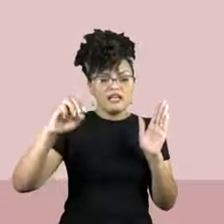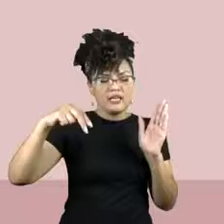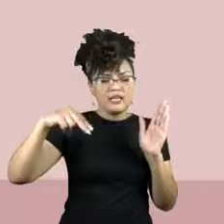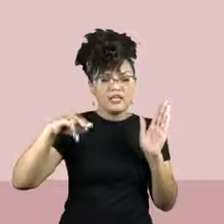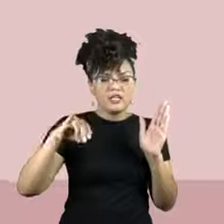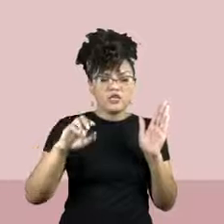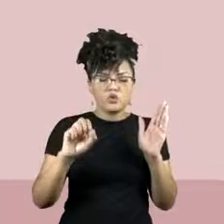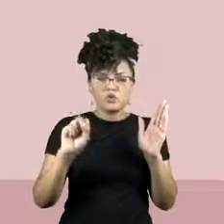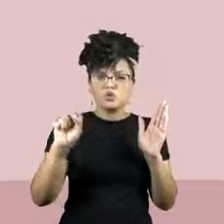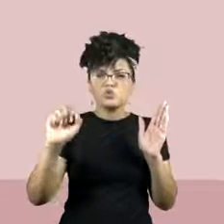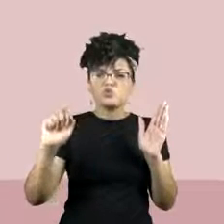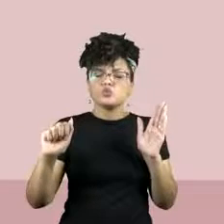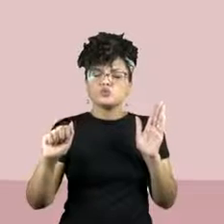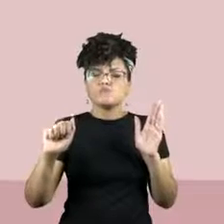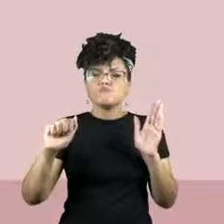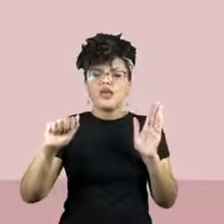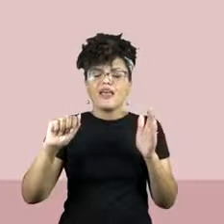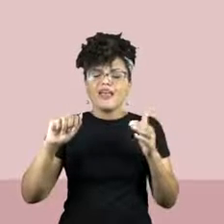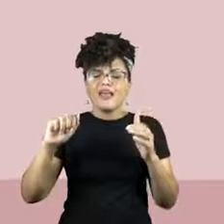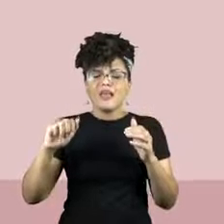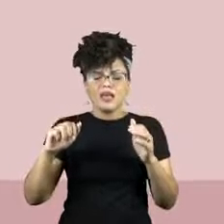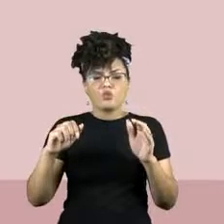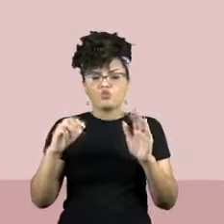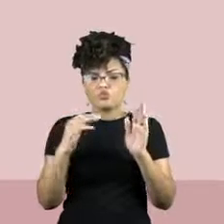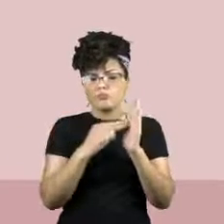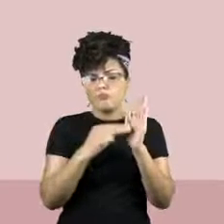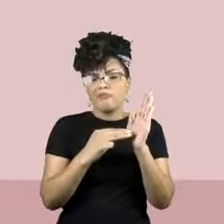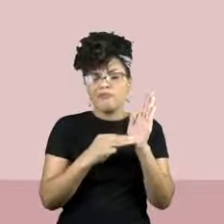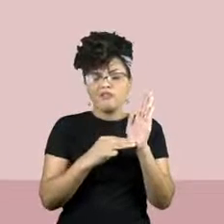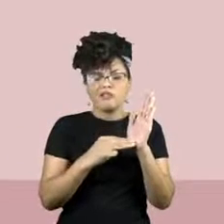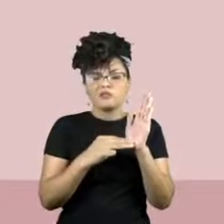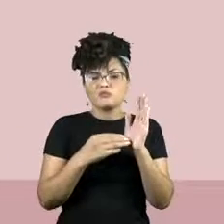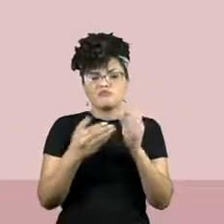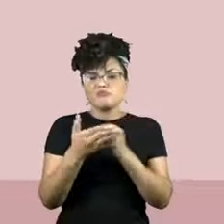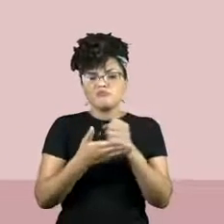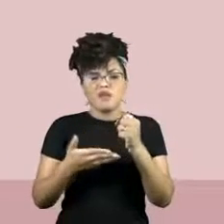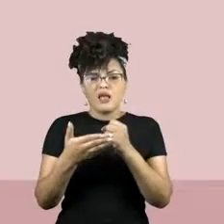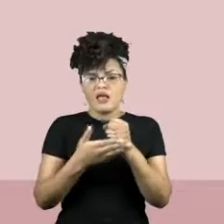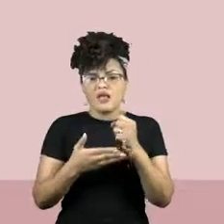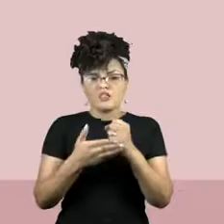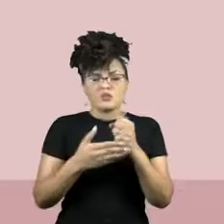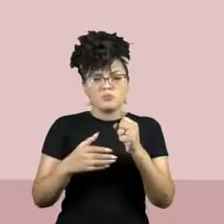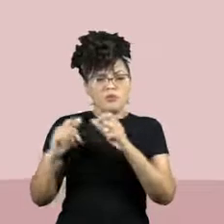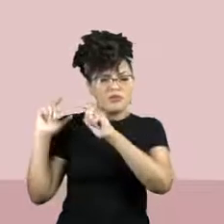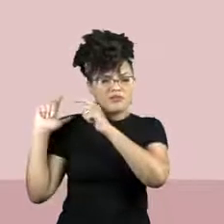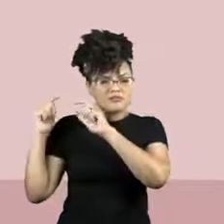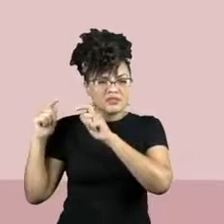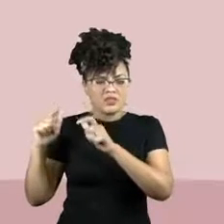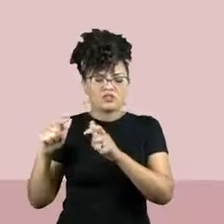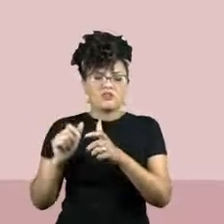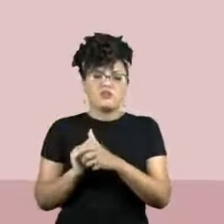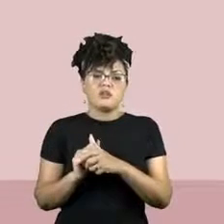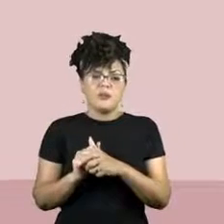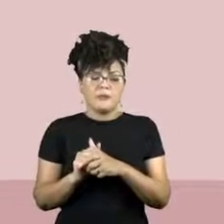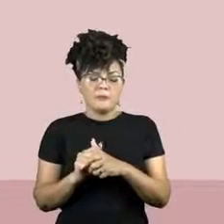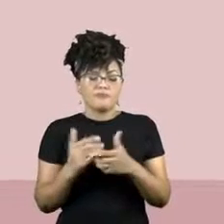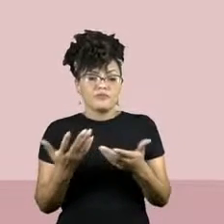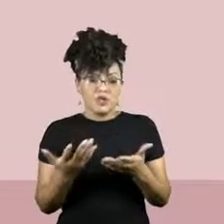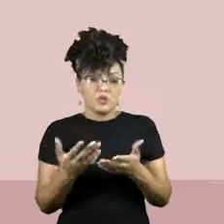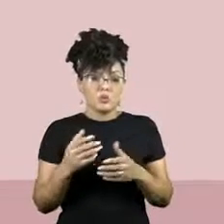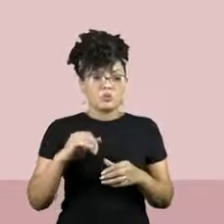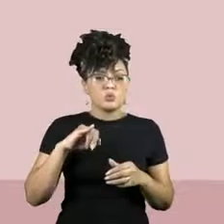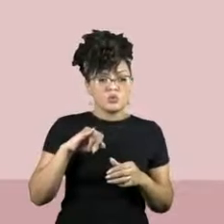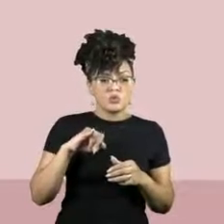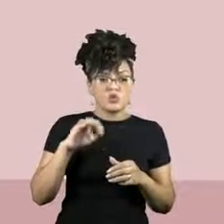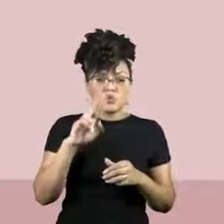Se eu calcular aqui, se eu realizar um cálculo para Felenius, Bishop e Morstein Price, que é o método mais rigoroso, eu vou